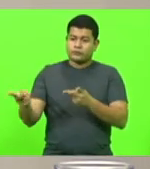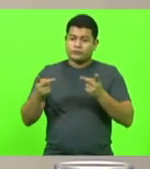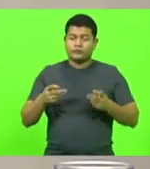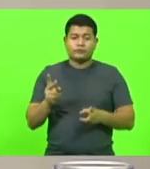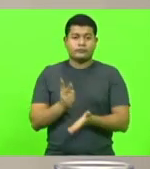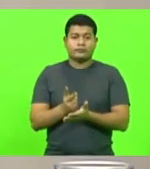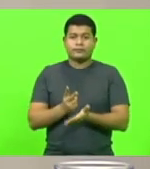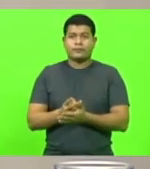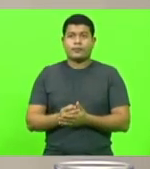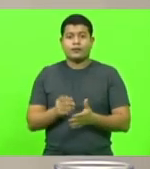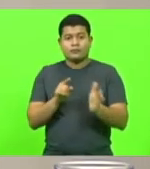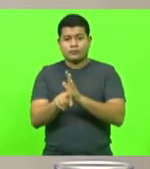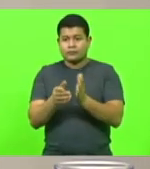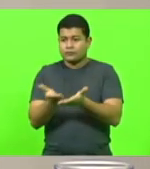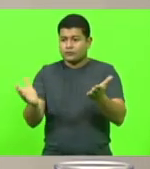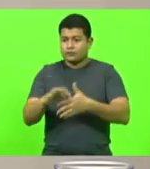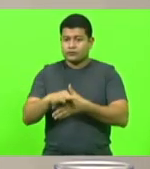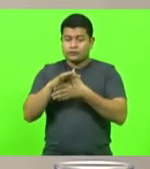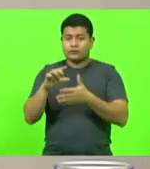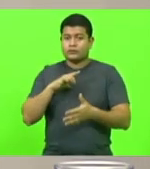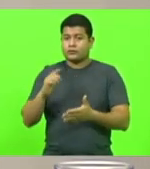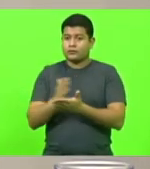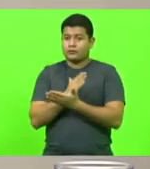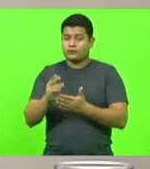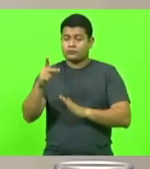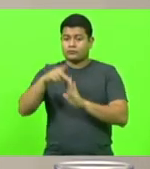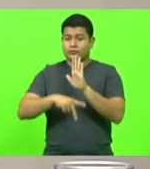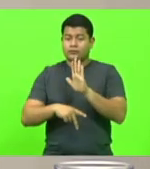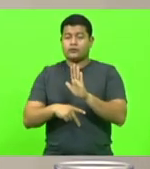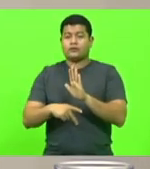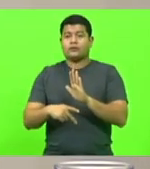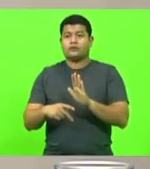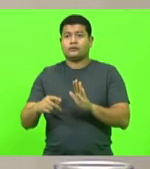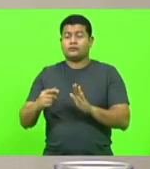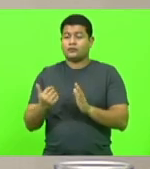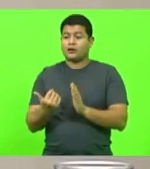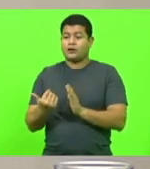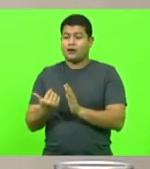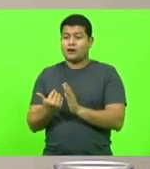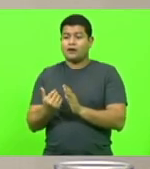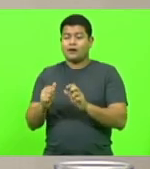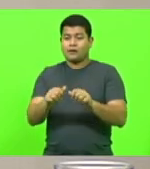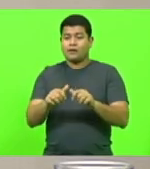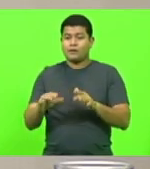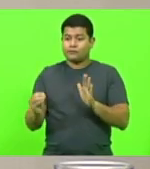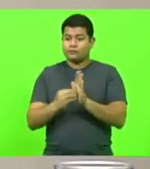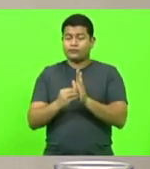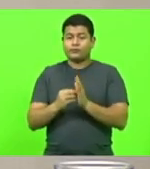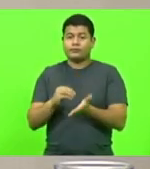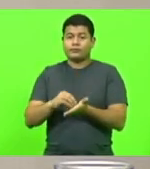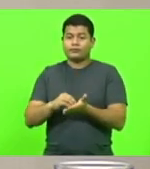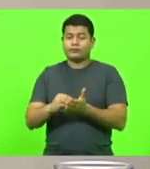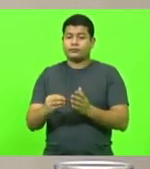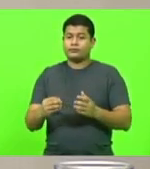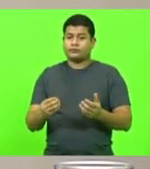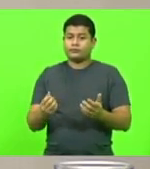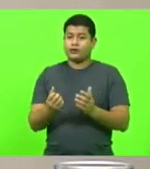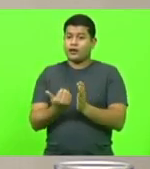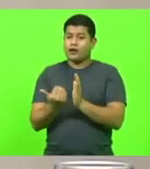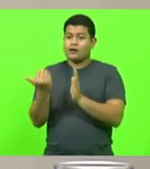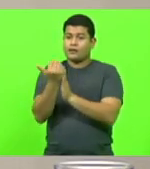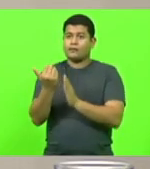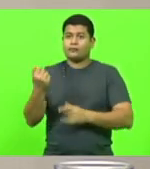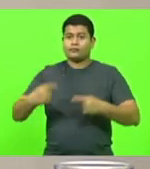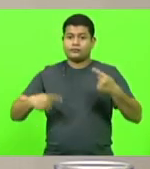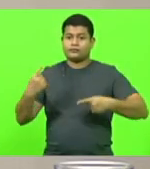Consulto, senhores líderes, nós temos alguns projetos para apreciarmos extra pauta, se ninguém fizer objeção. Nós